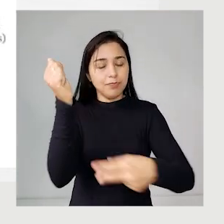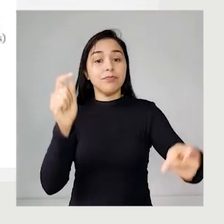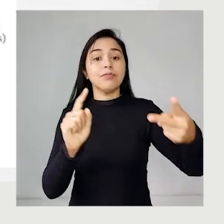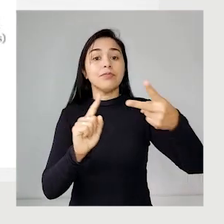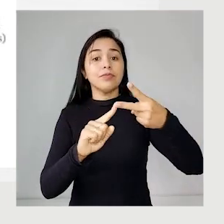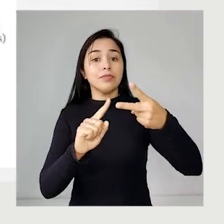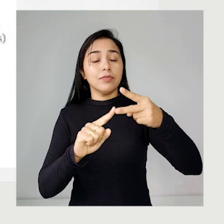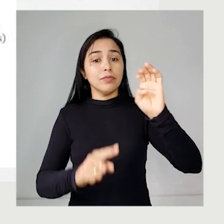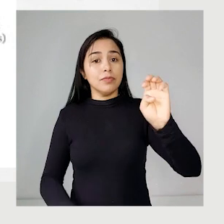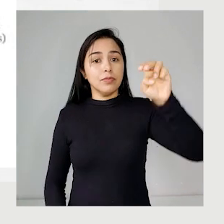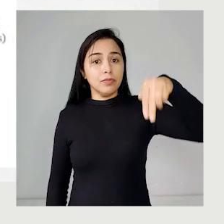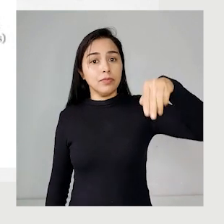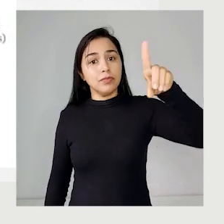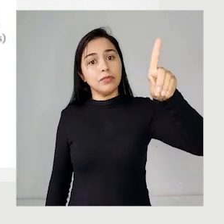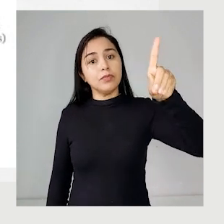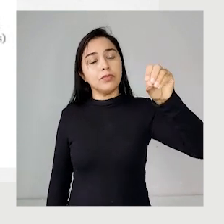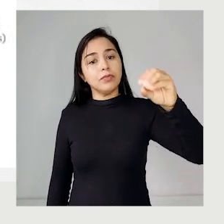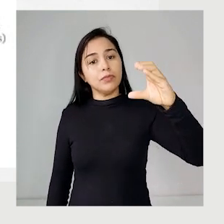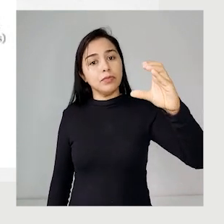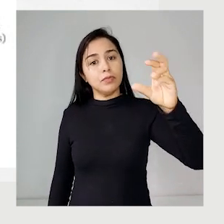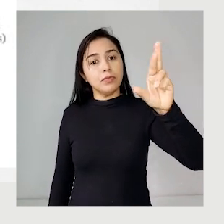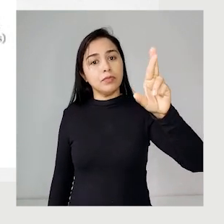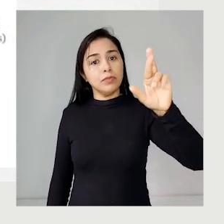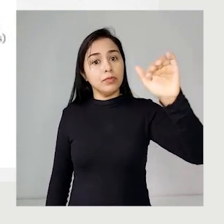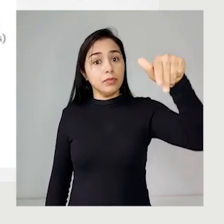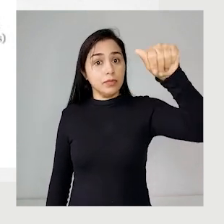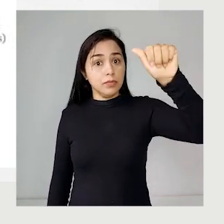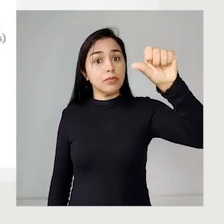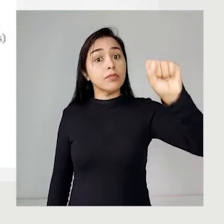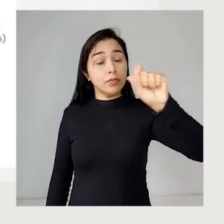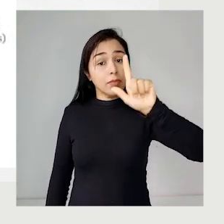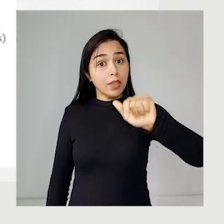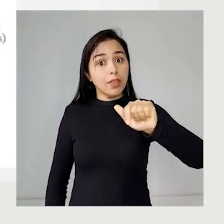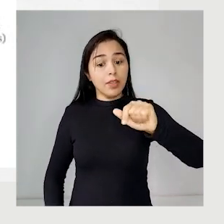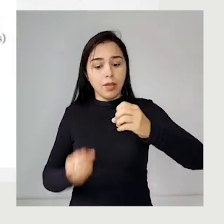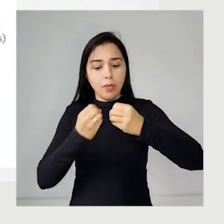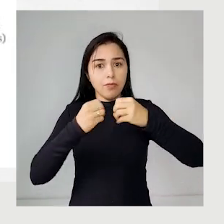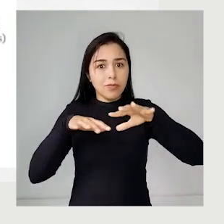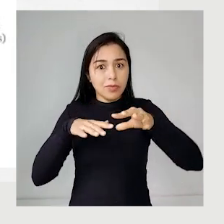fora, enquanto endo refere-se a dentro.